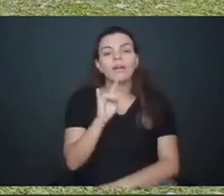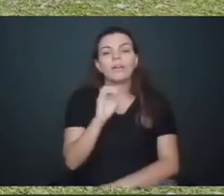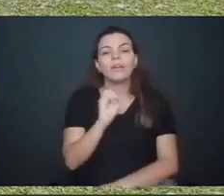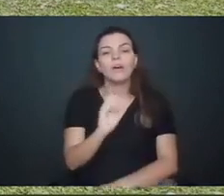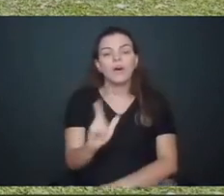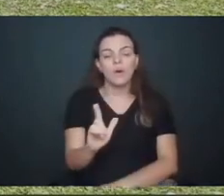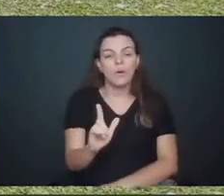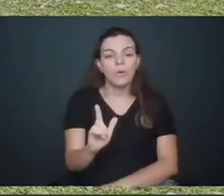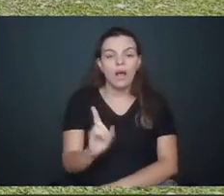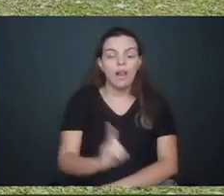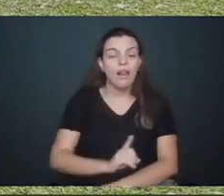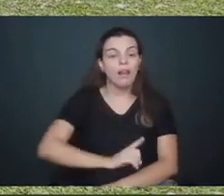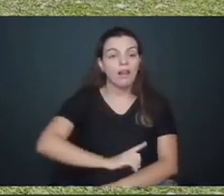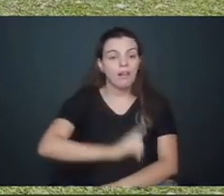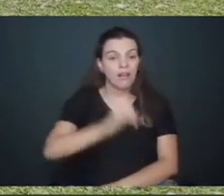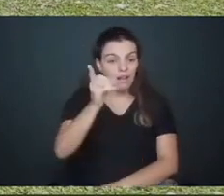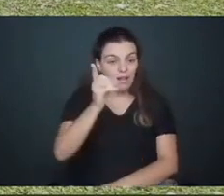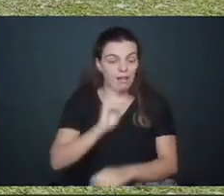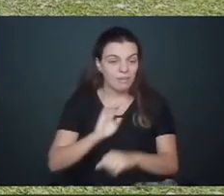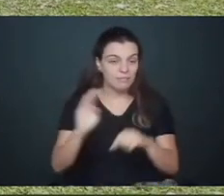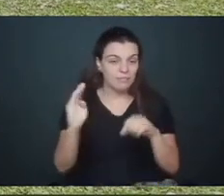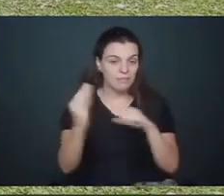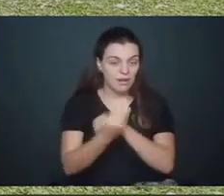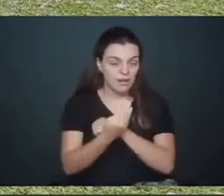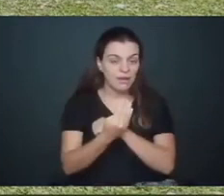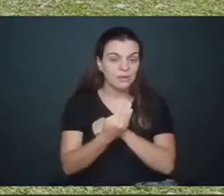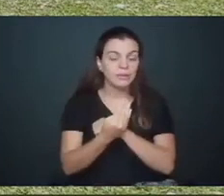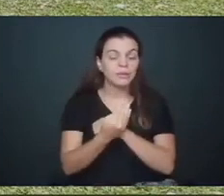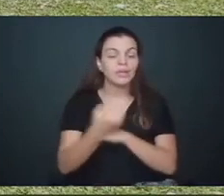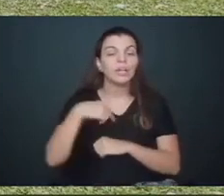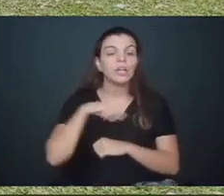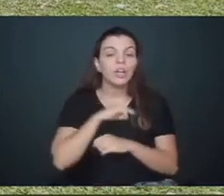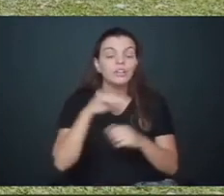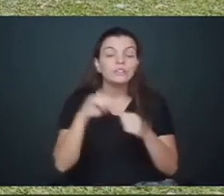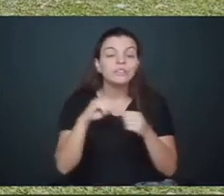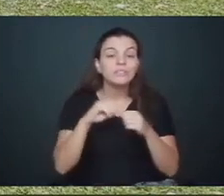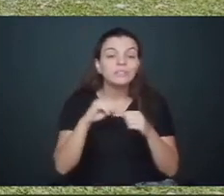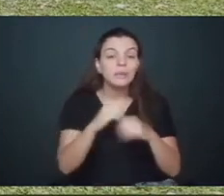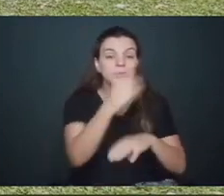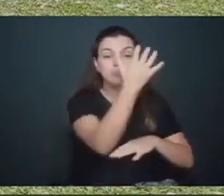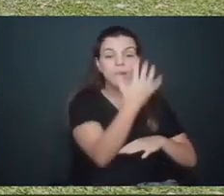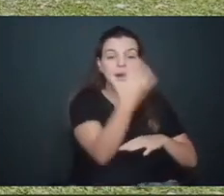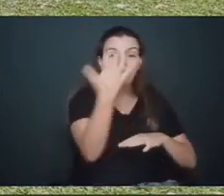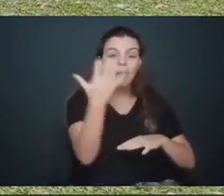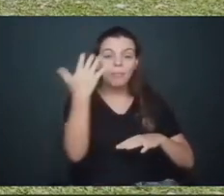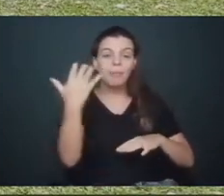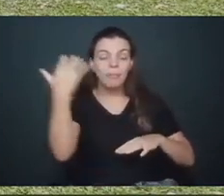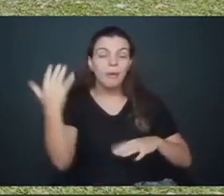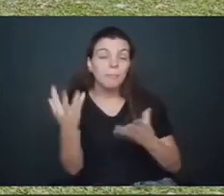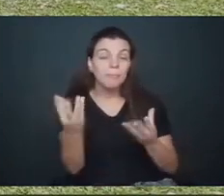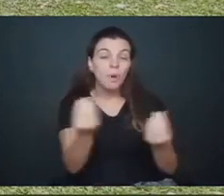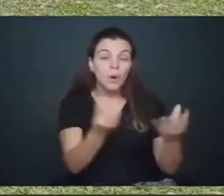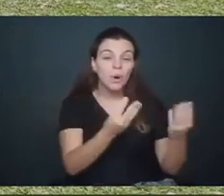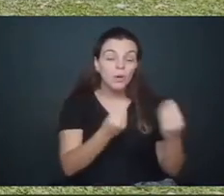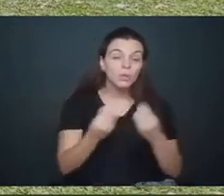pedreira, com ação junto com o prefeito, nós fizemos o plantio. Passem para ver a coisa mais linda. De semente, hein? Só que